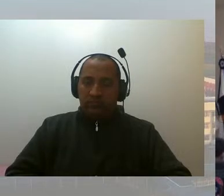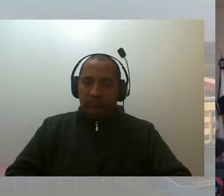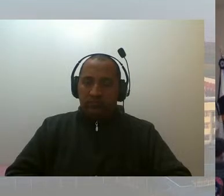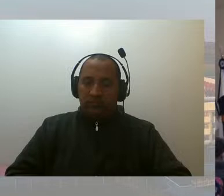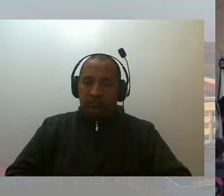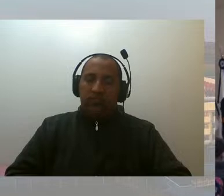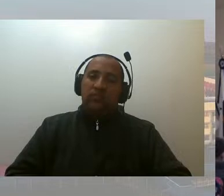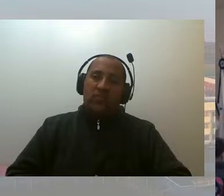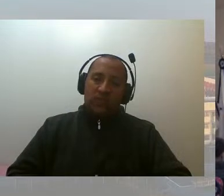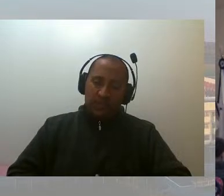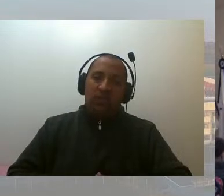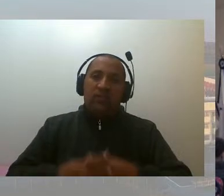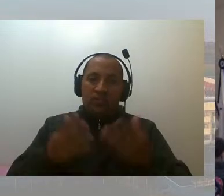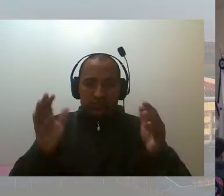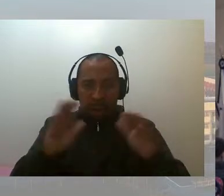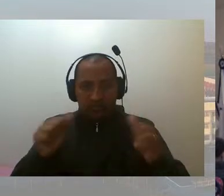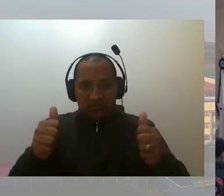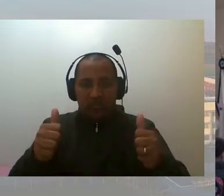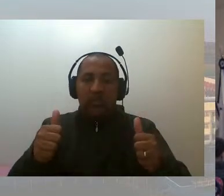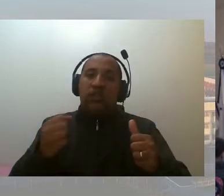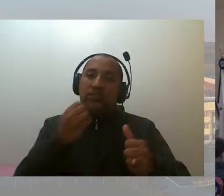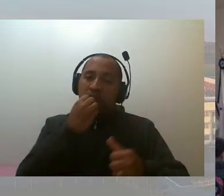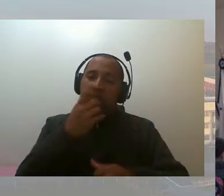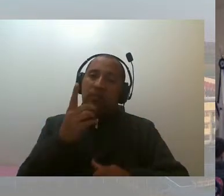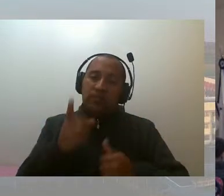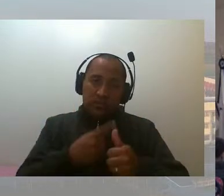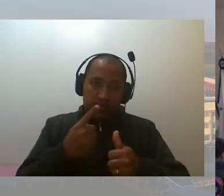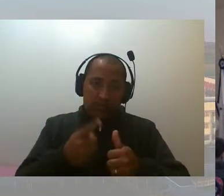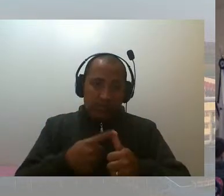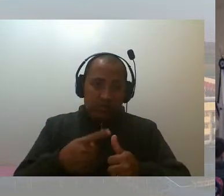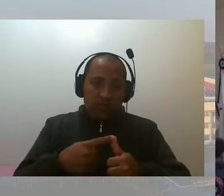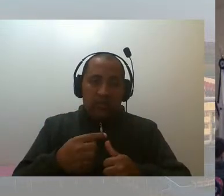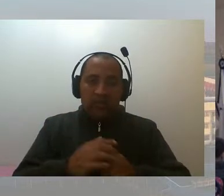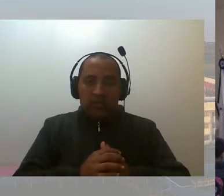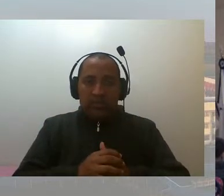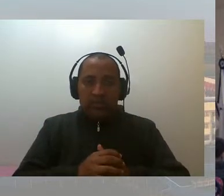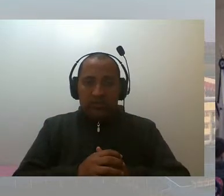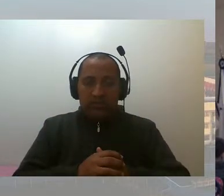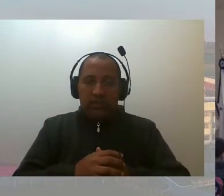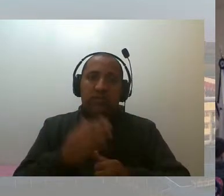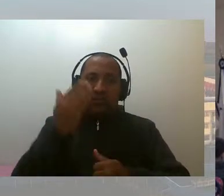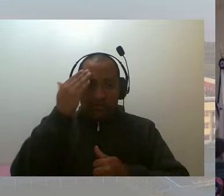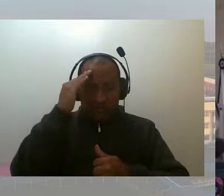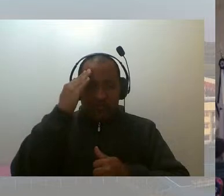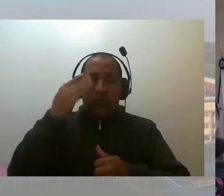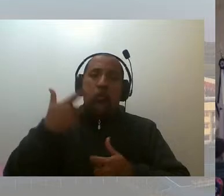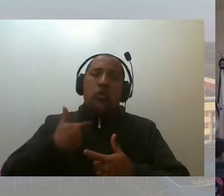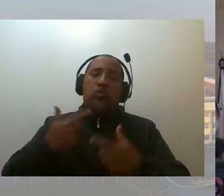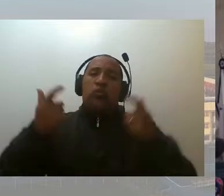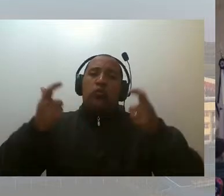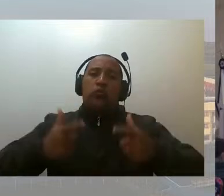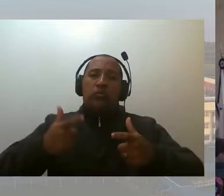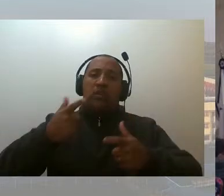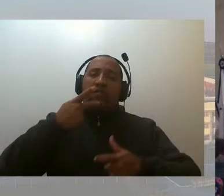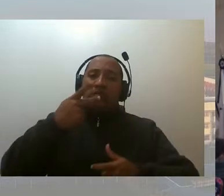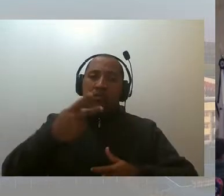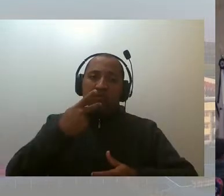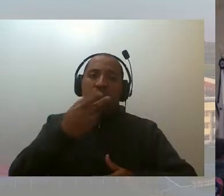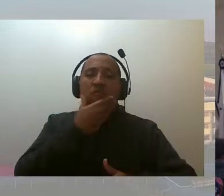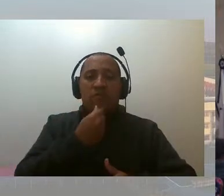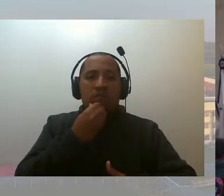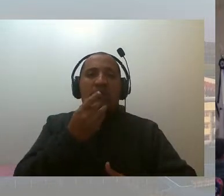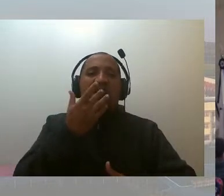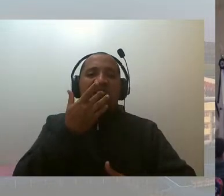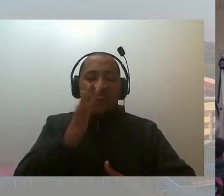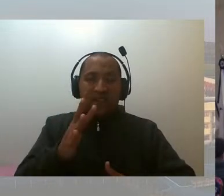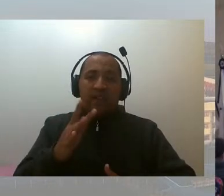Ei, agora sim. Bom, primeiramente, eu entendo meu lugar de fala como homem branco também, eu